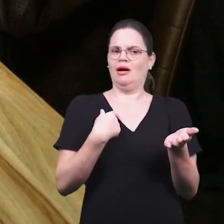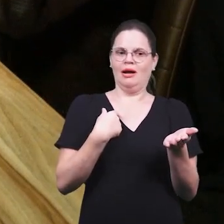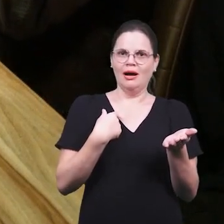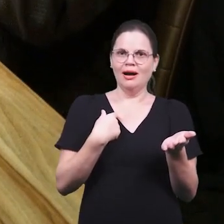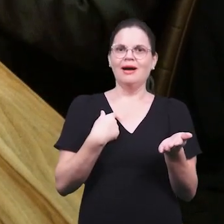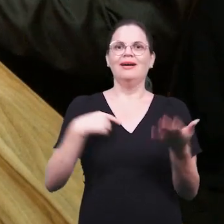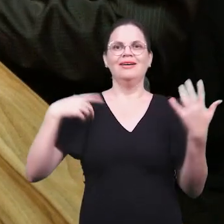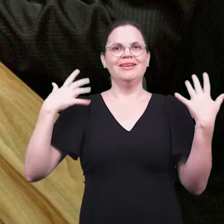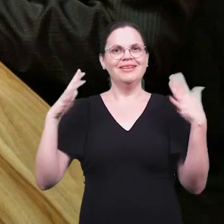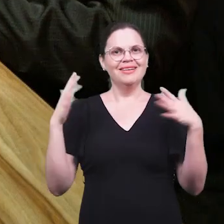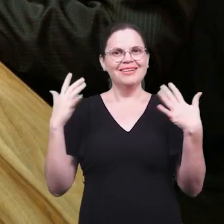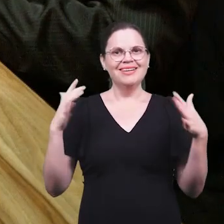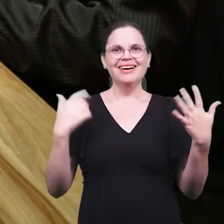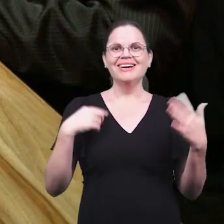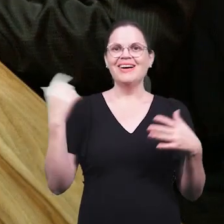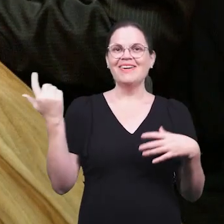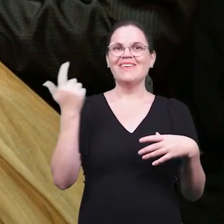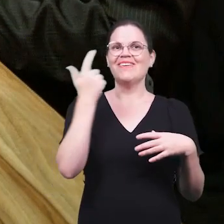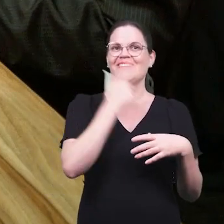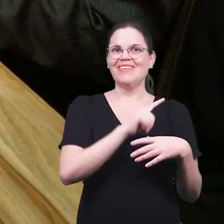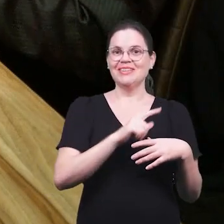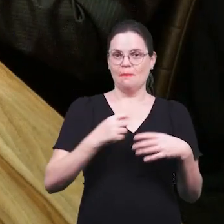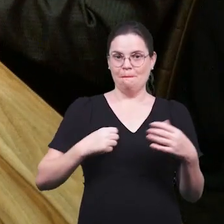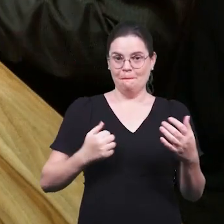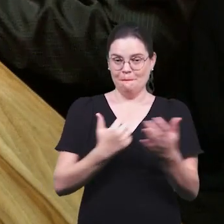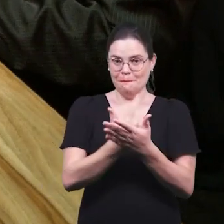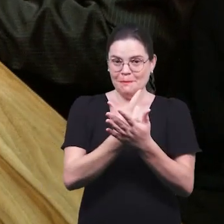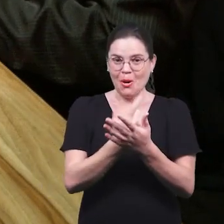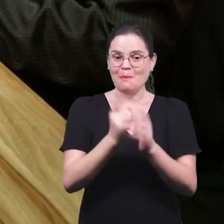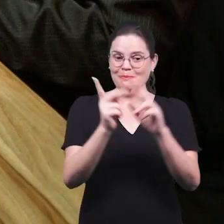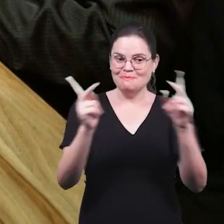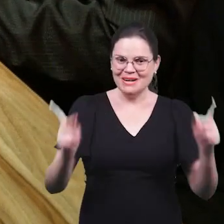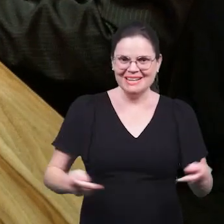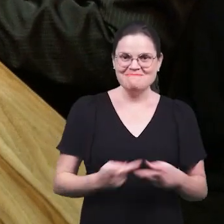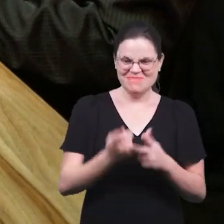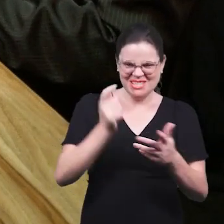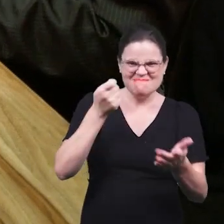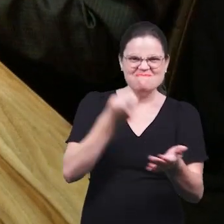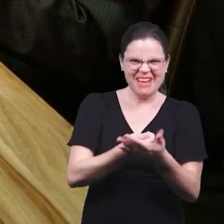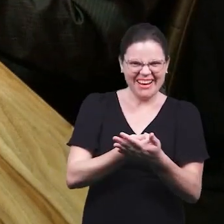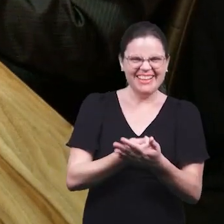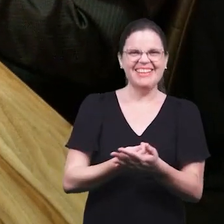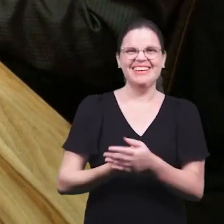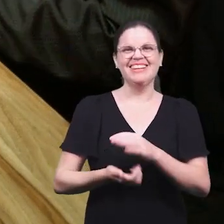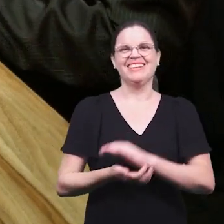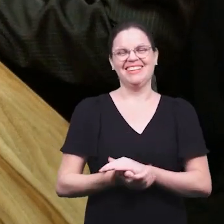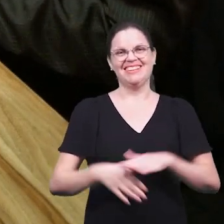em 16º lá. Assim, foi um negócio aí, que aí sim, aí valia a